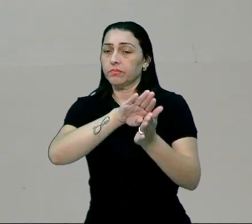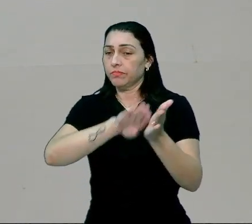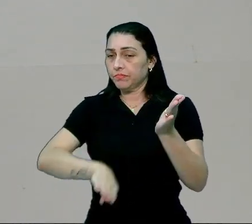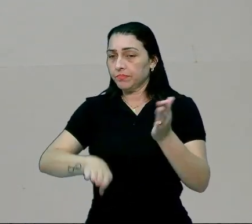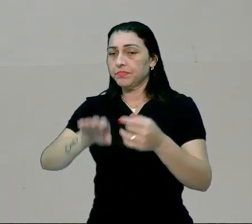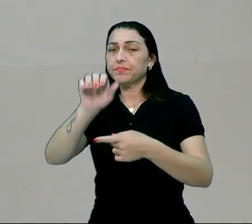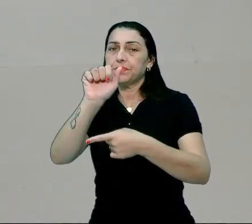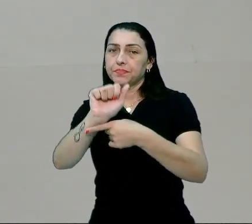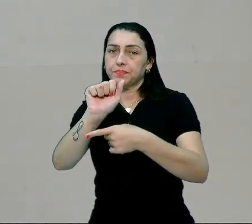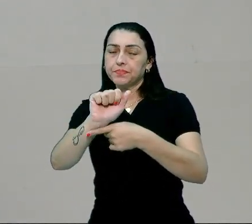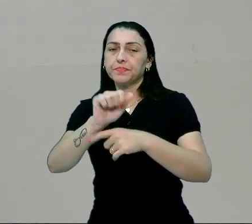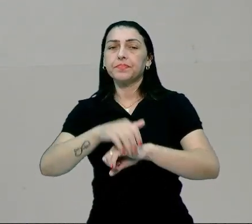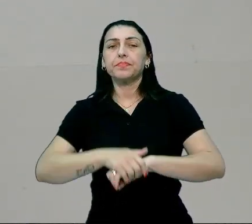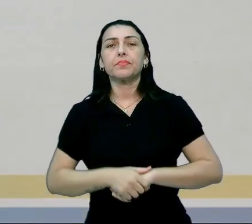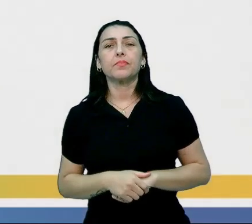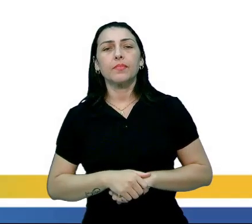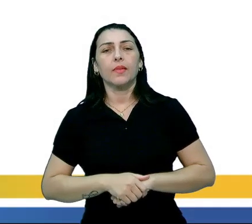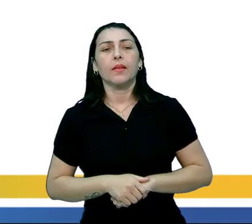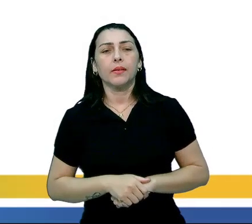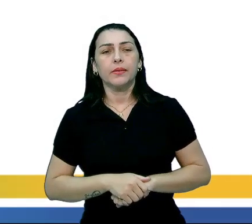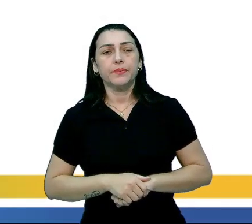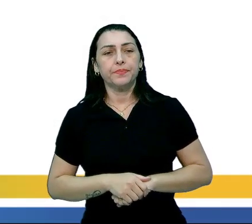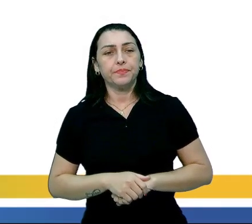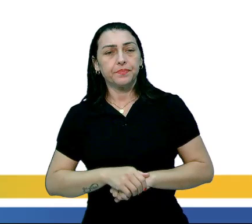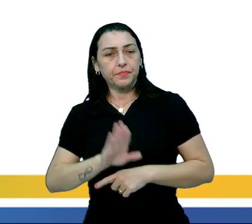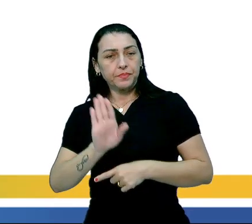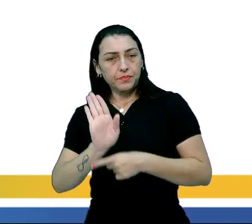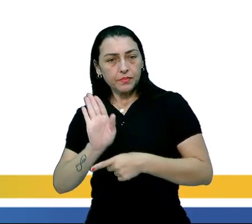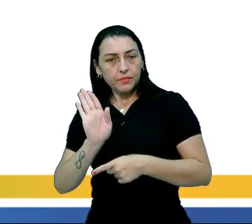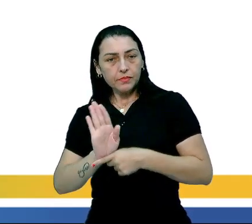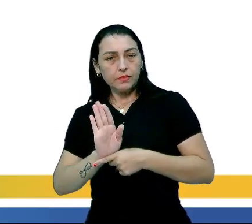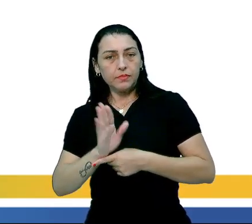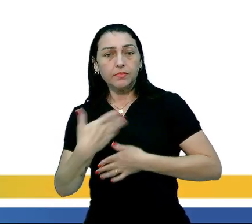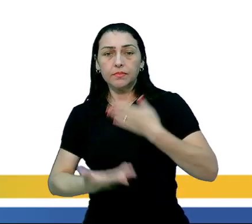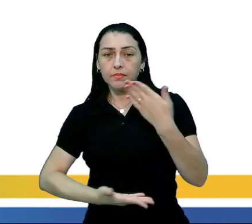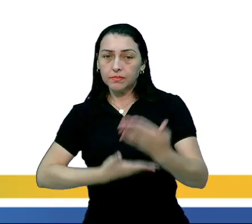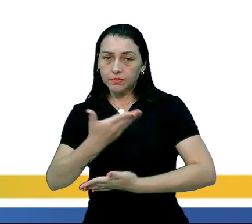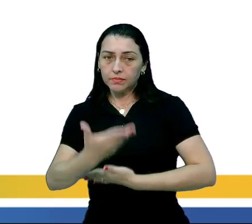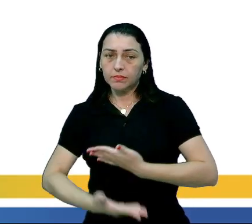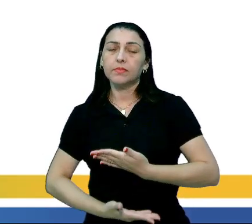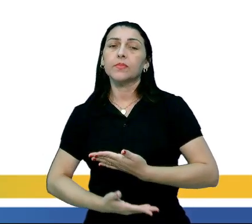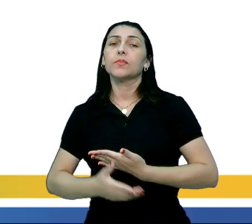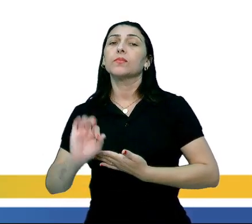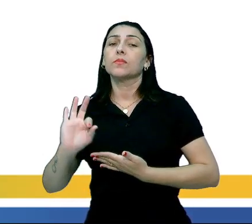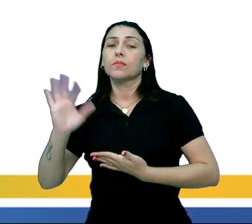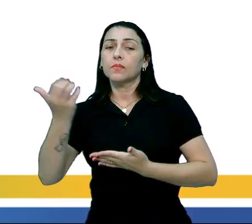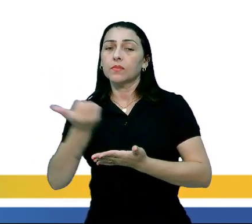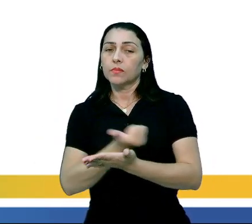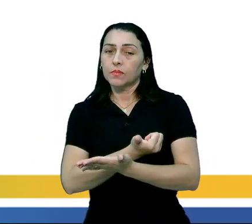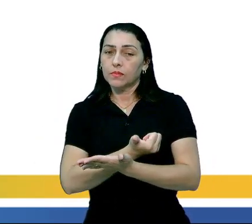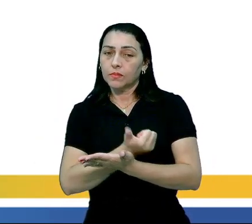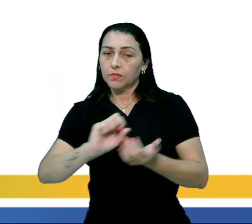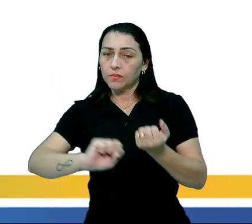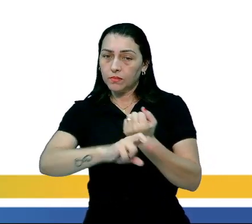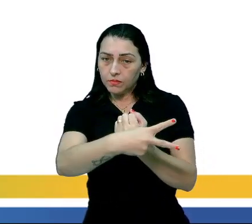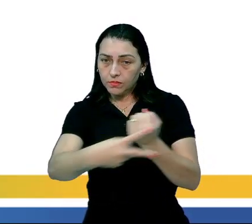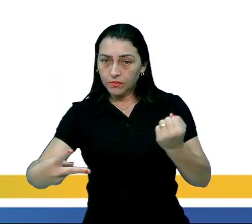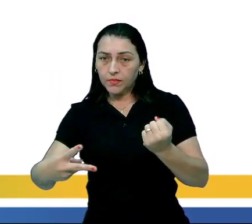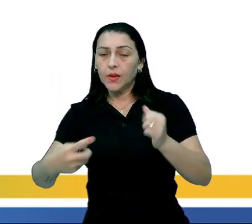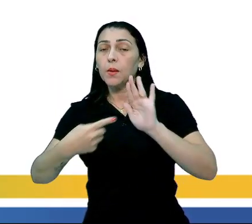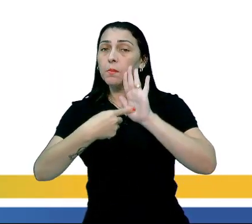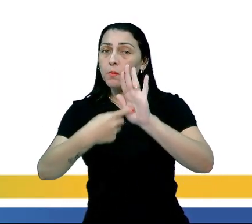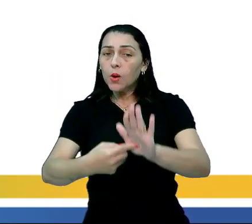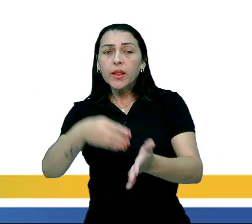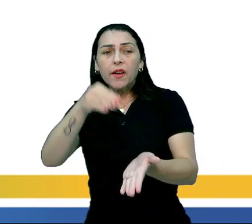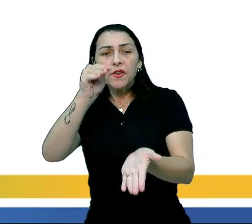nós já iremos descartar essa alternativa. Na letra B, relação de causa e consequência